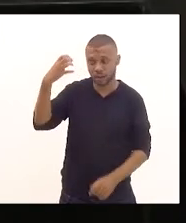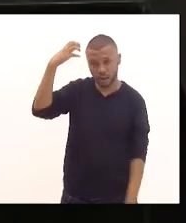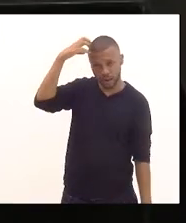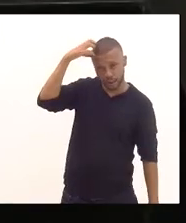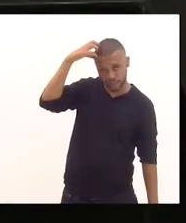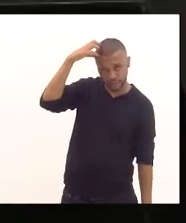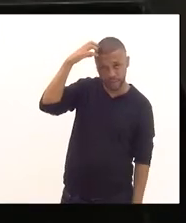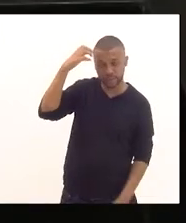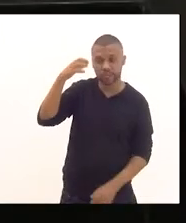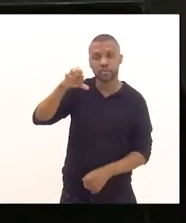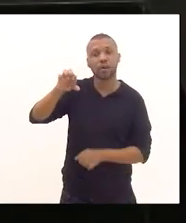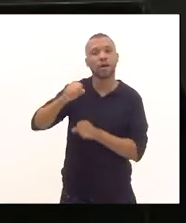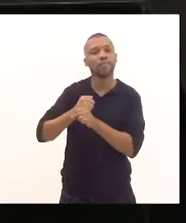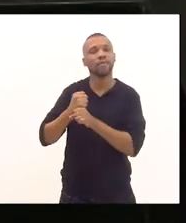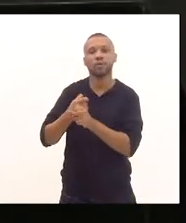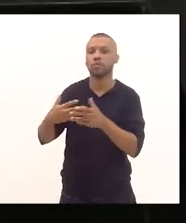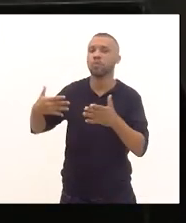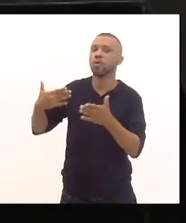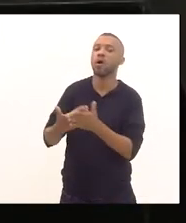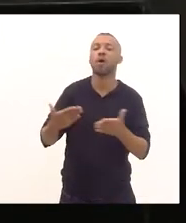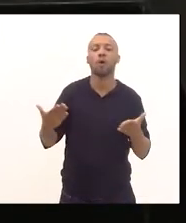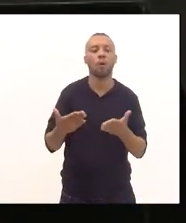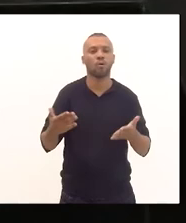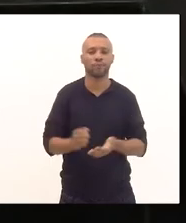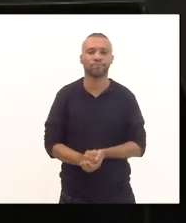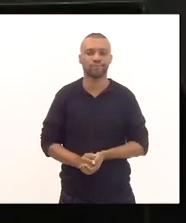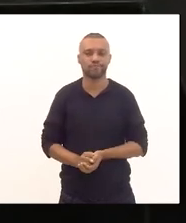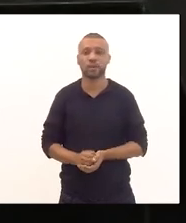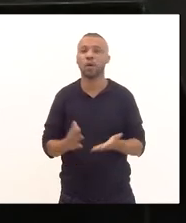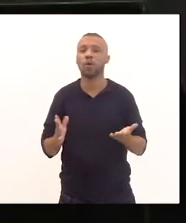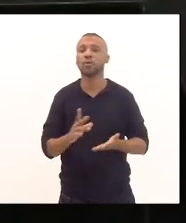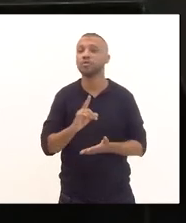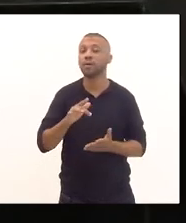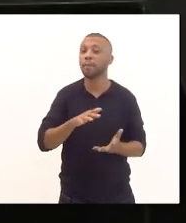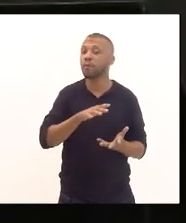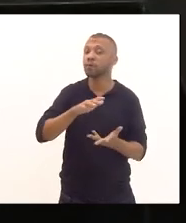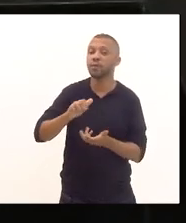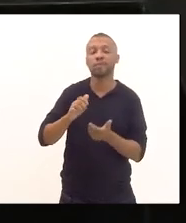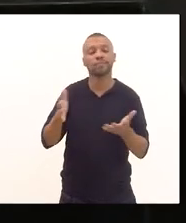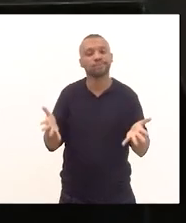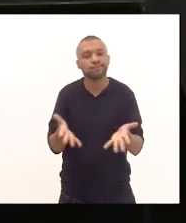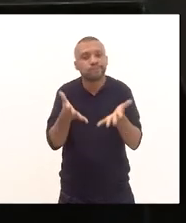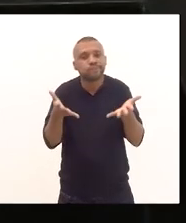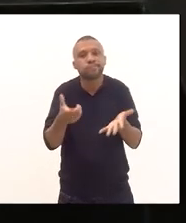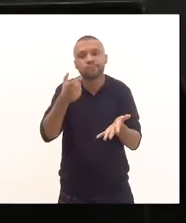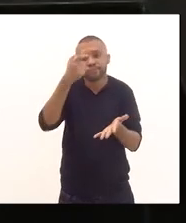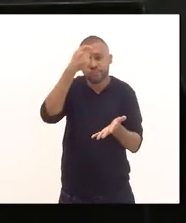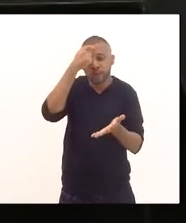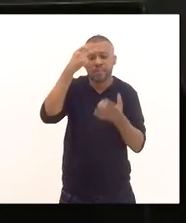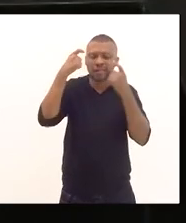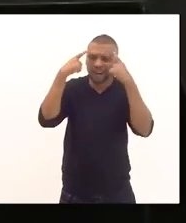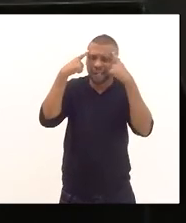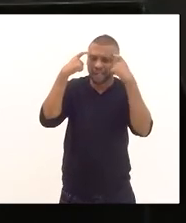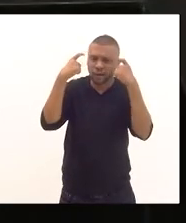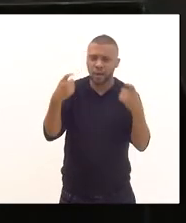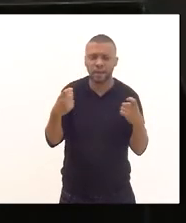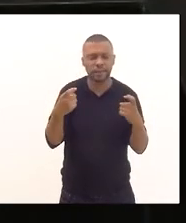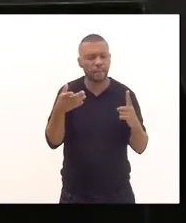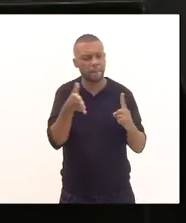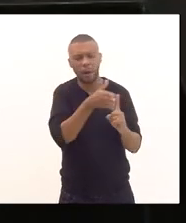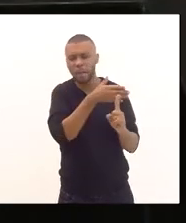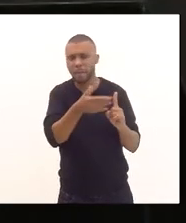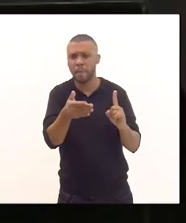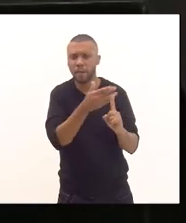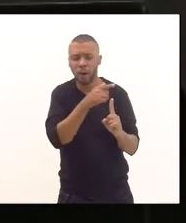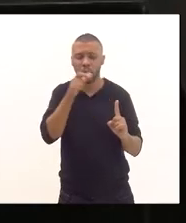e hoje é o dia mundial da conscientização da violência contra a pessoa